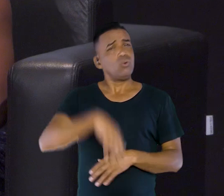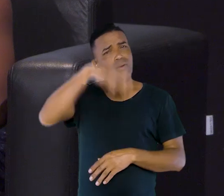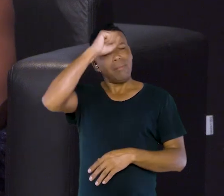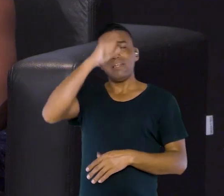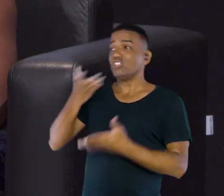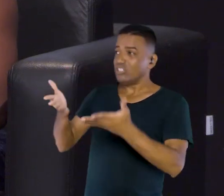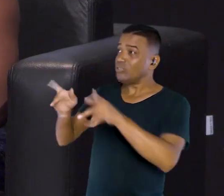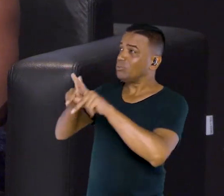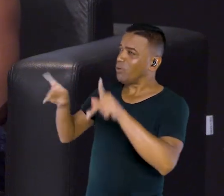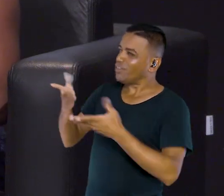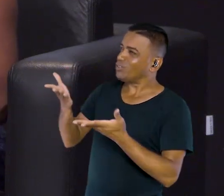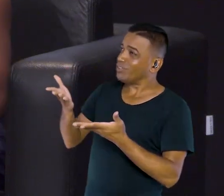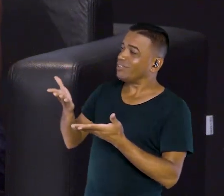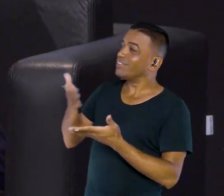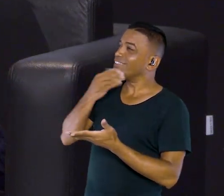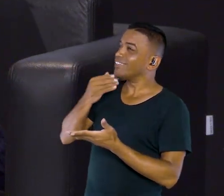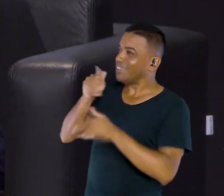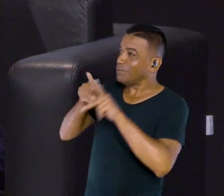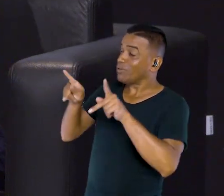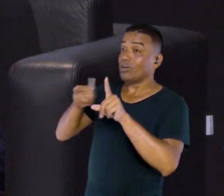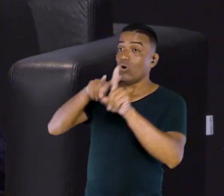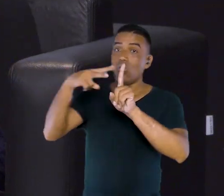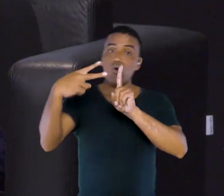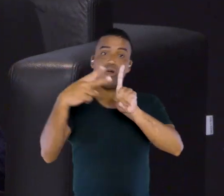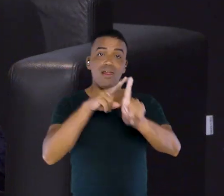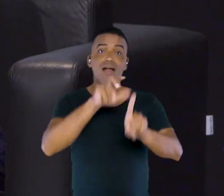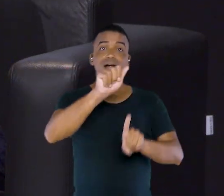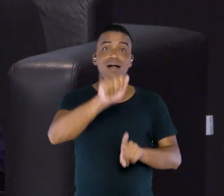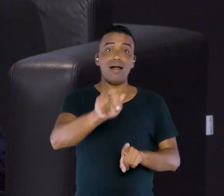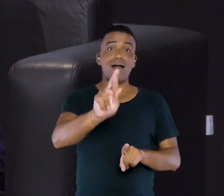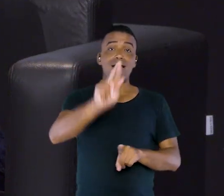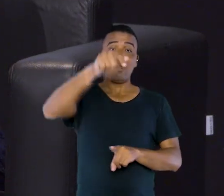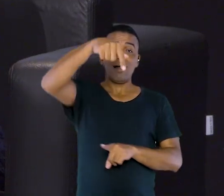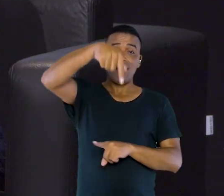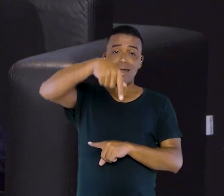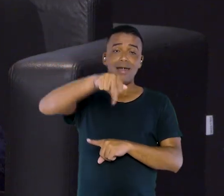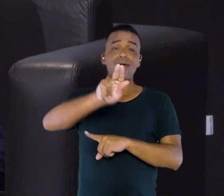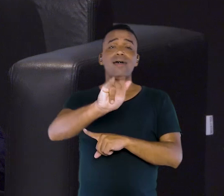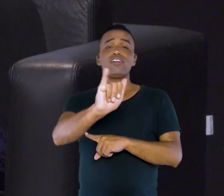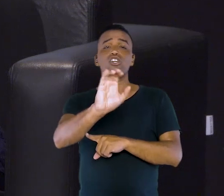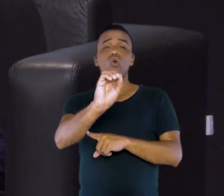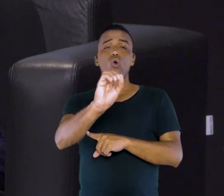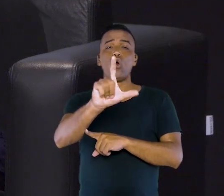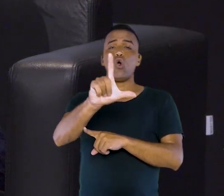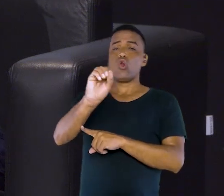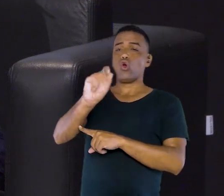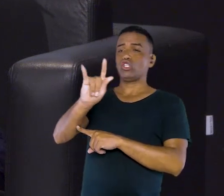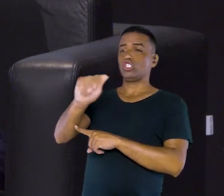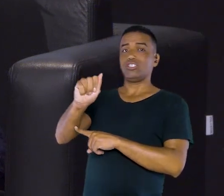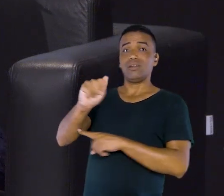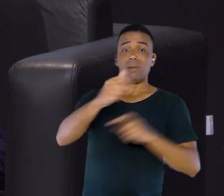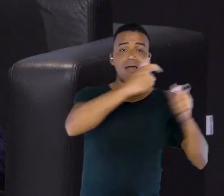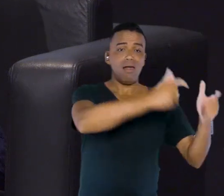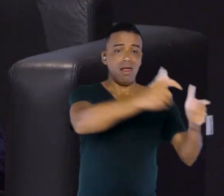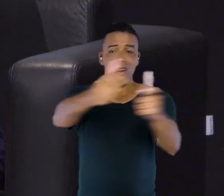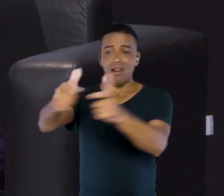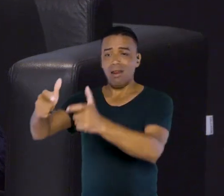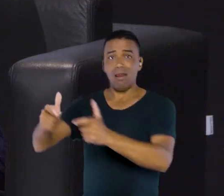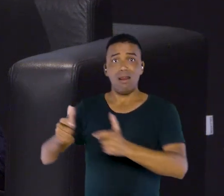aprendido muito, professor, sobre esse olhar da arqueologia para esses lugares,